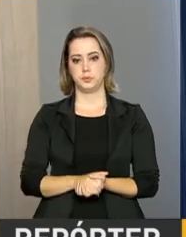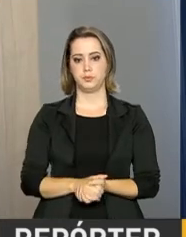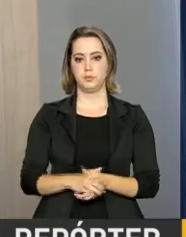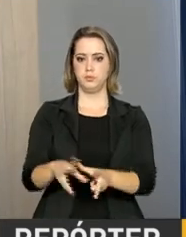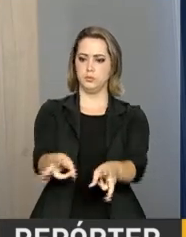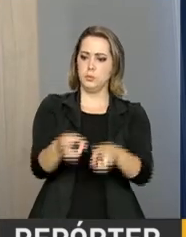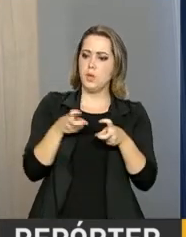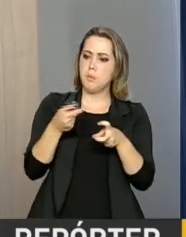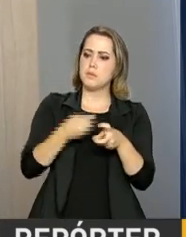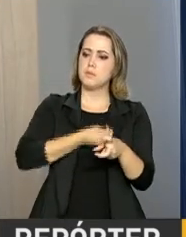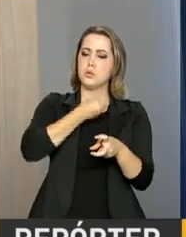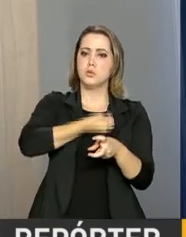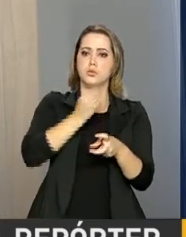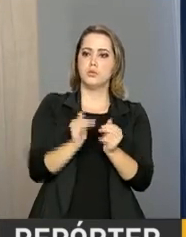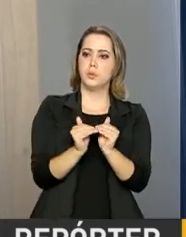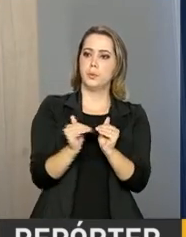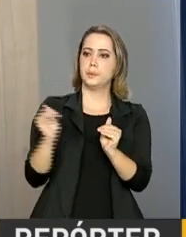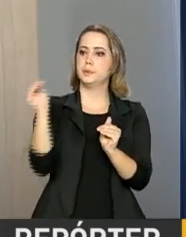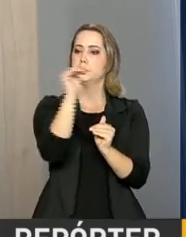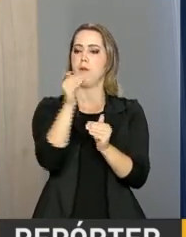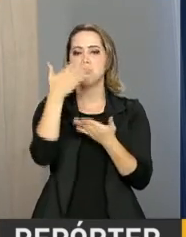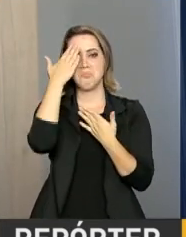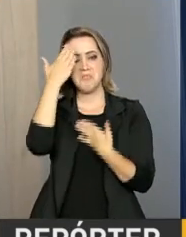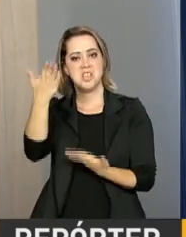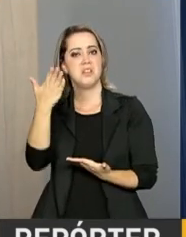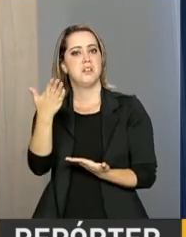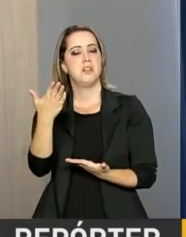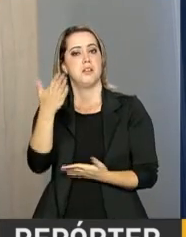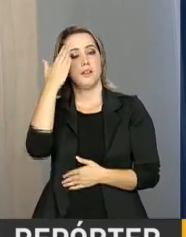aumentou, né, graças aos avanços da